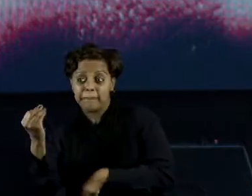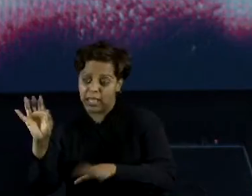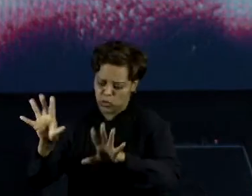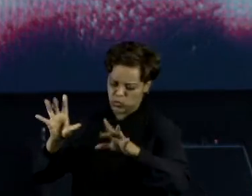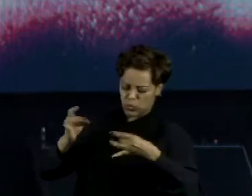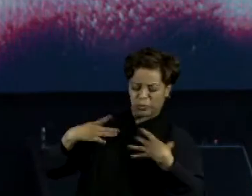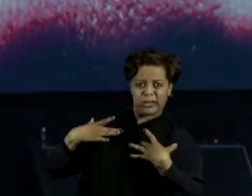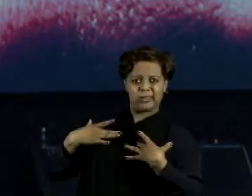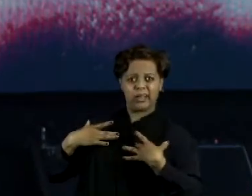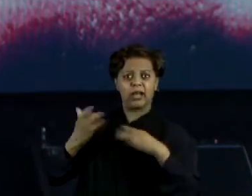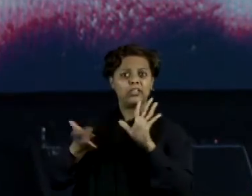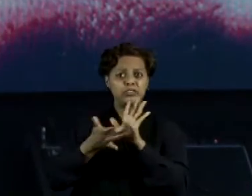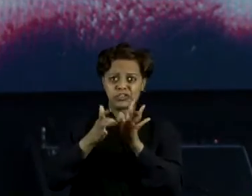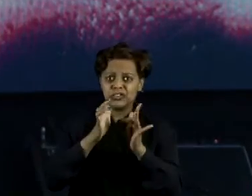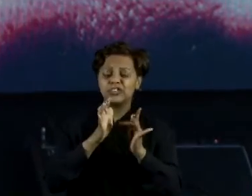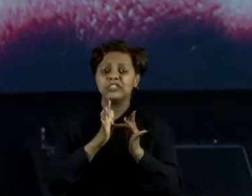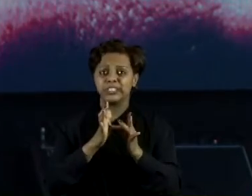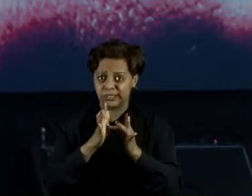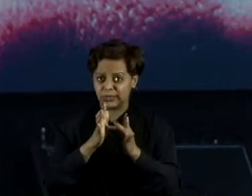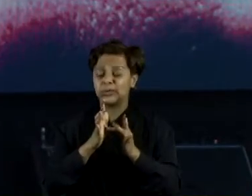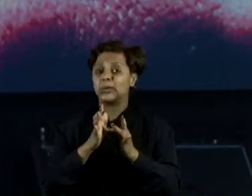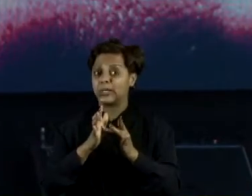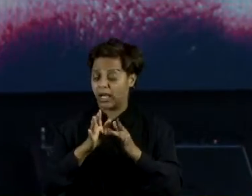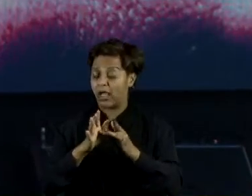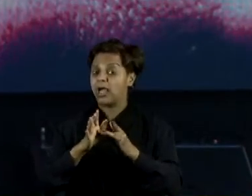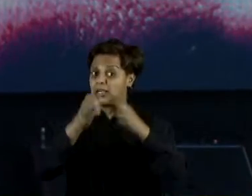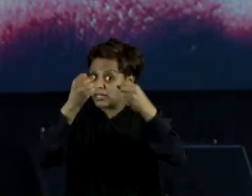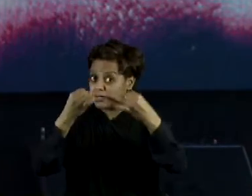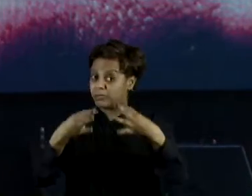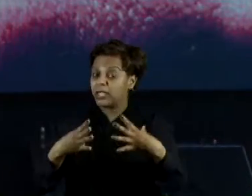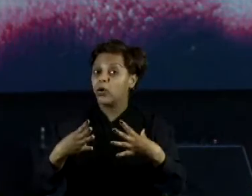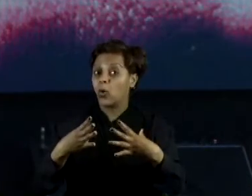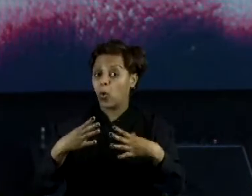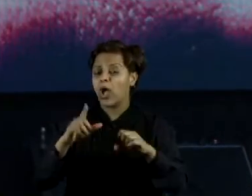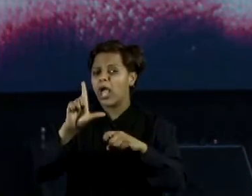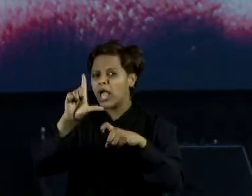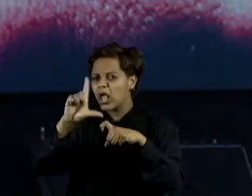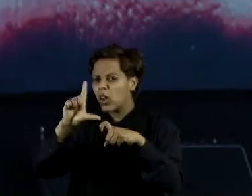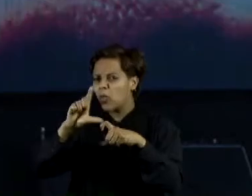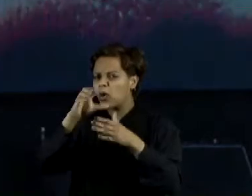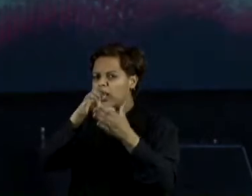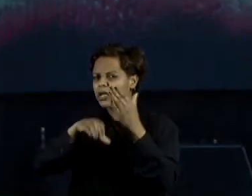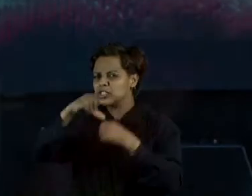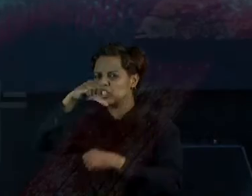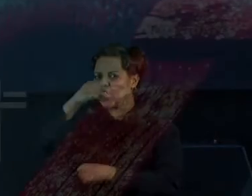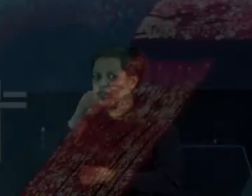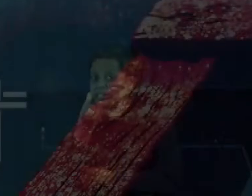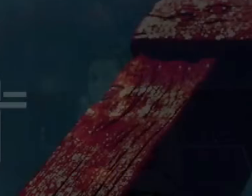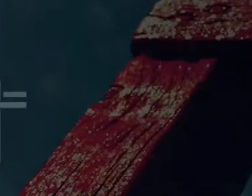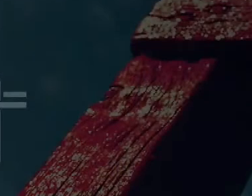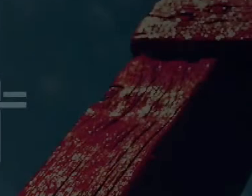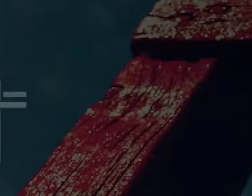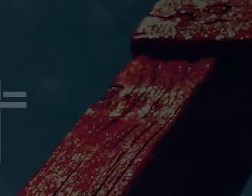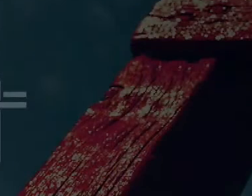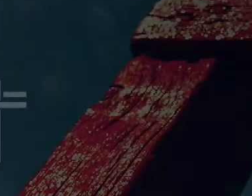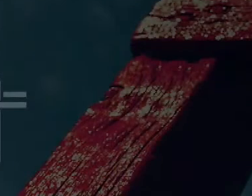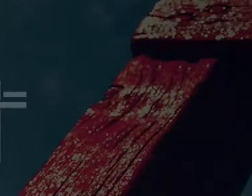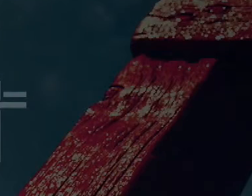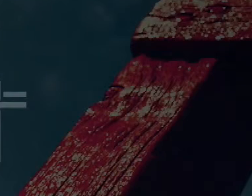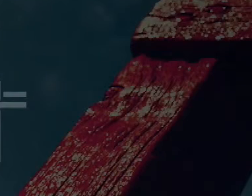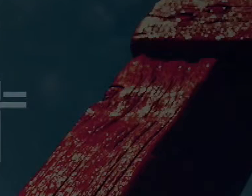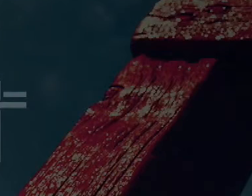Jesus também falou sobre o perigo da desistência em Lucas 9:62, quando ele diz: mas Jesus